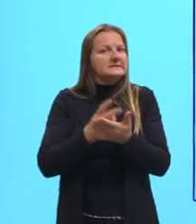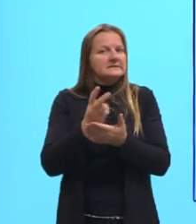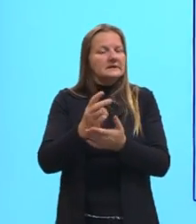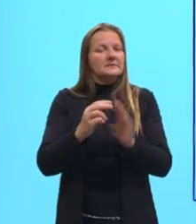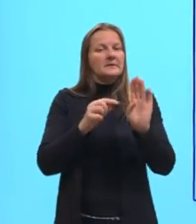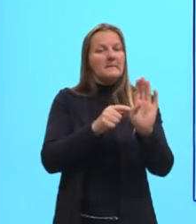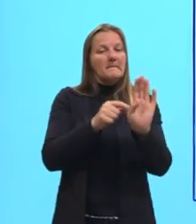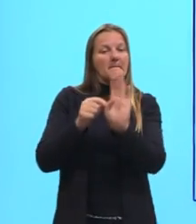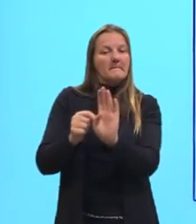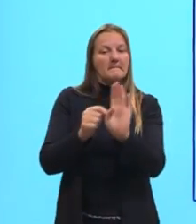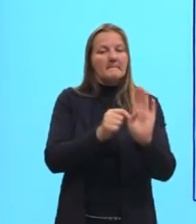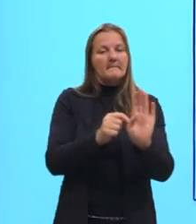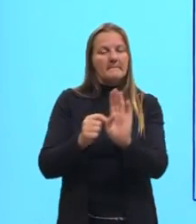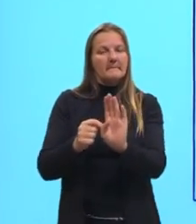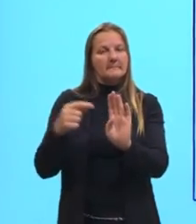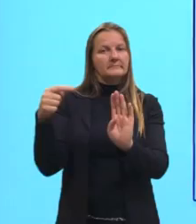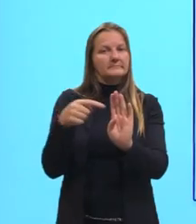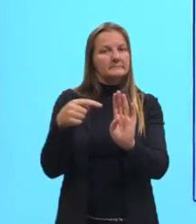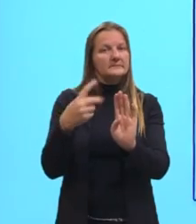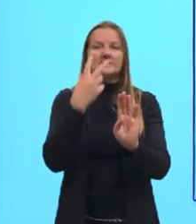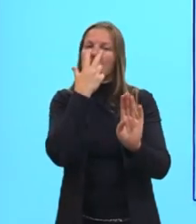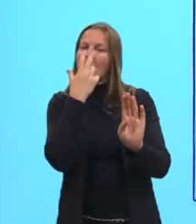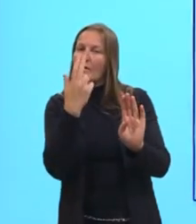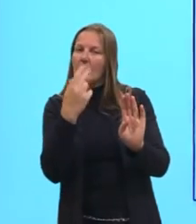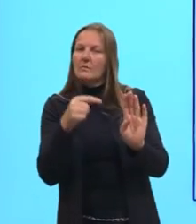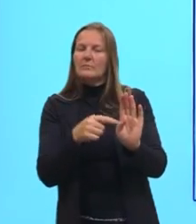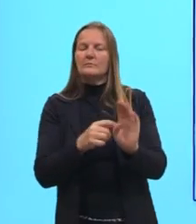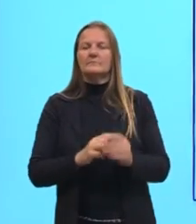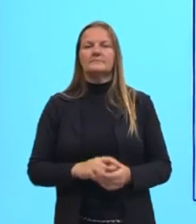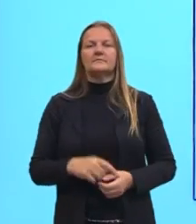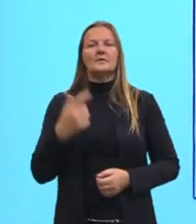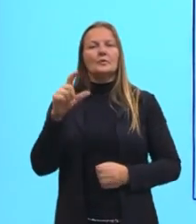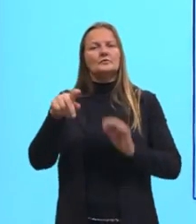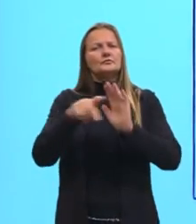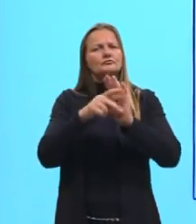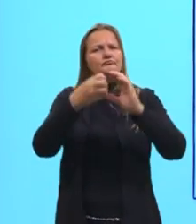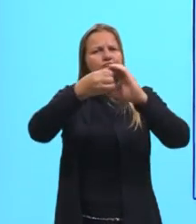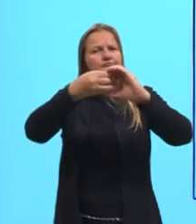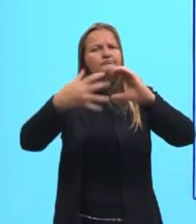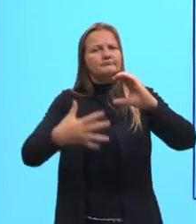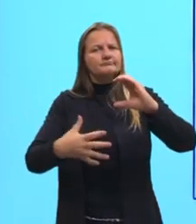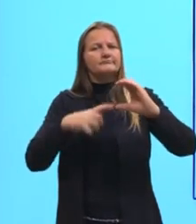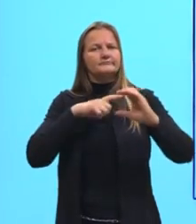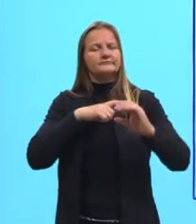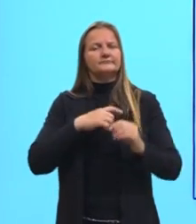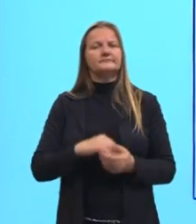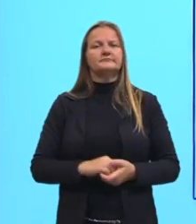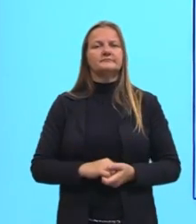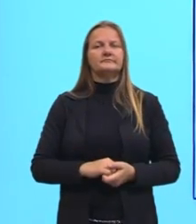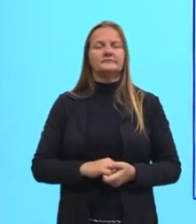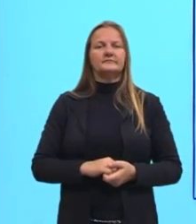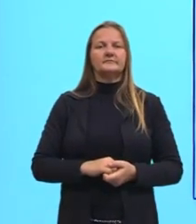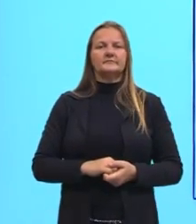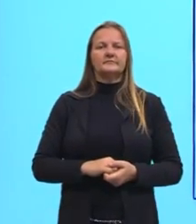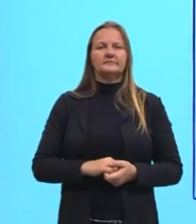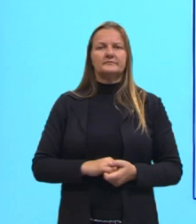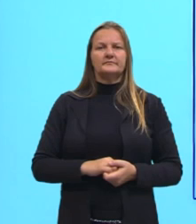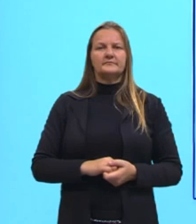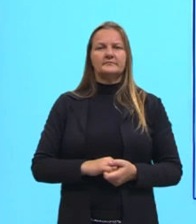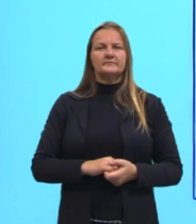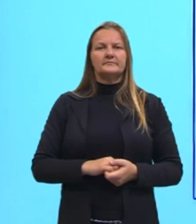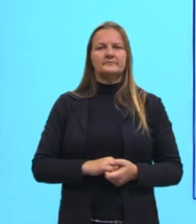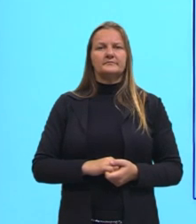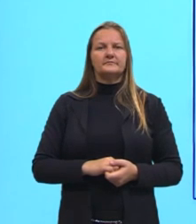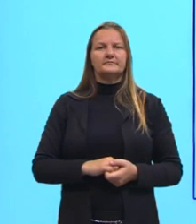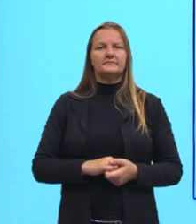bases iguais tá outra propriedade que nós temos é quando temos um expoente e levando outro